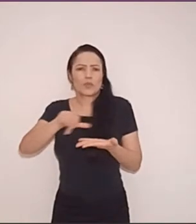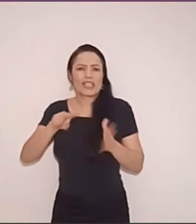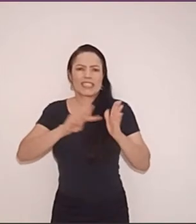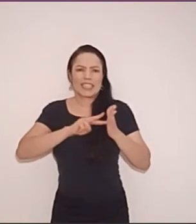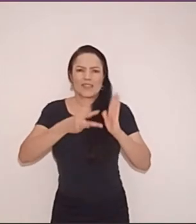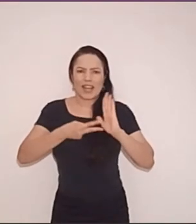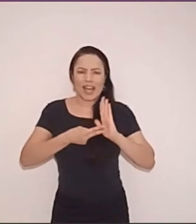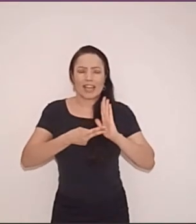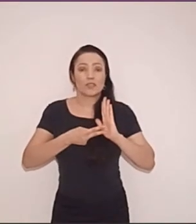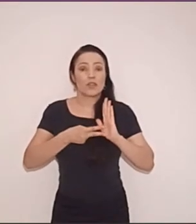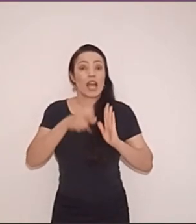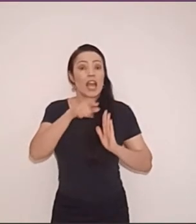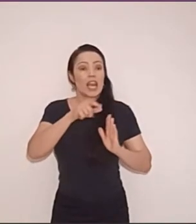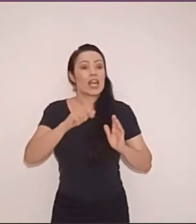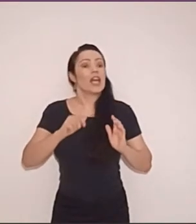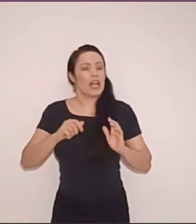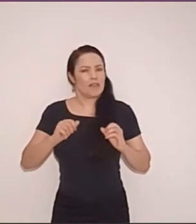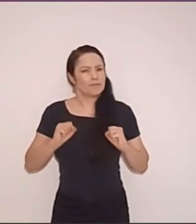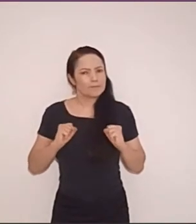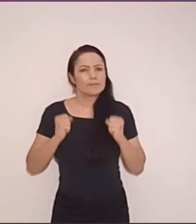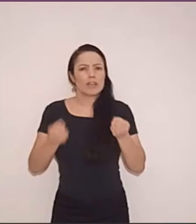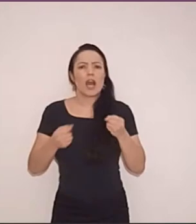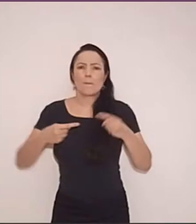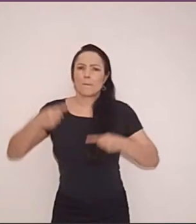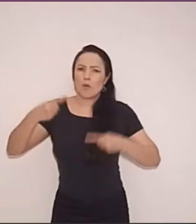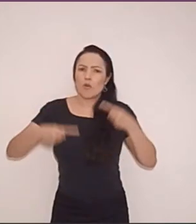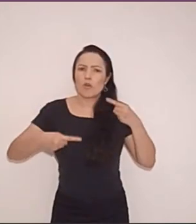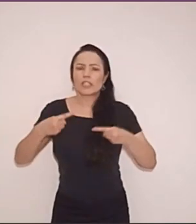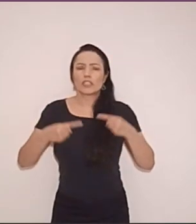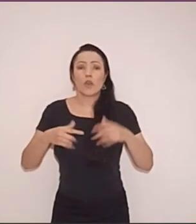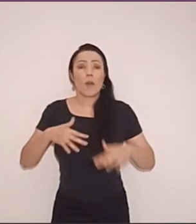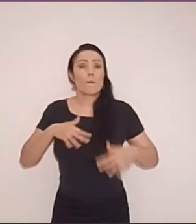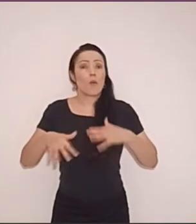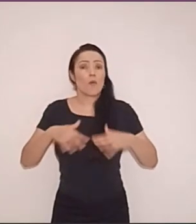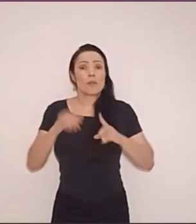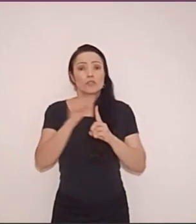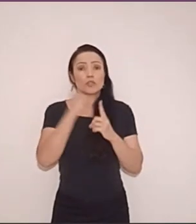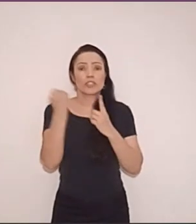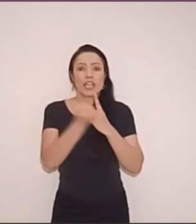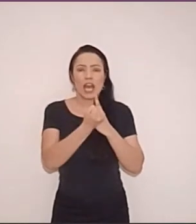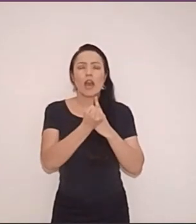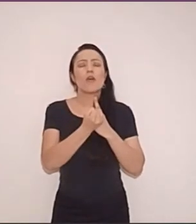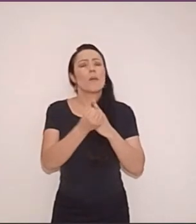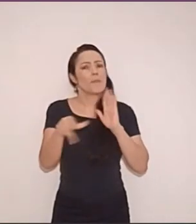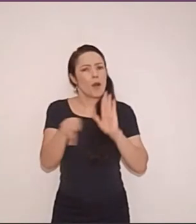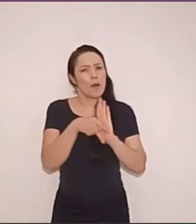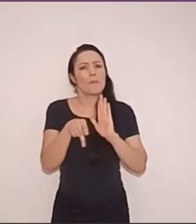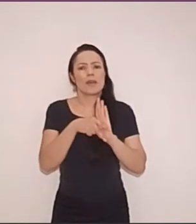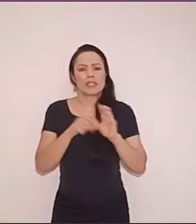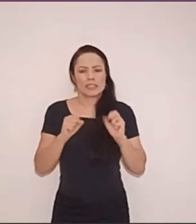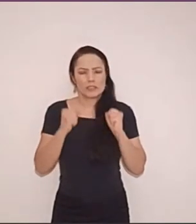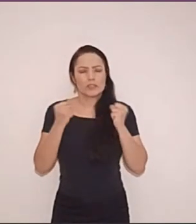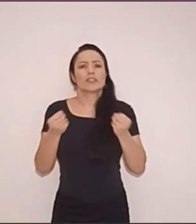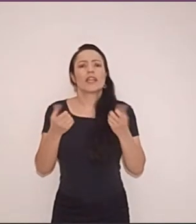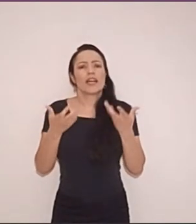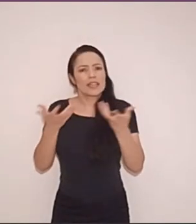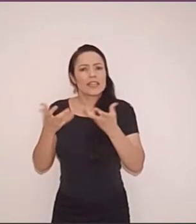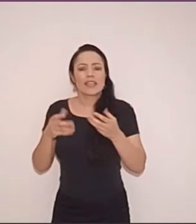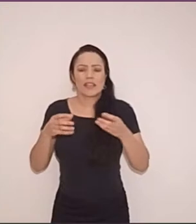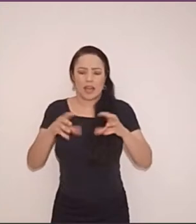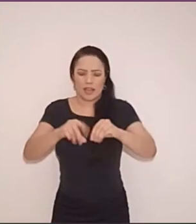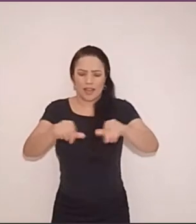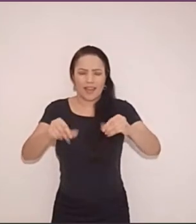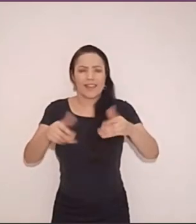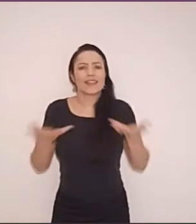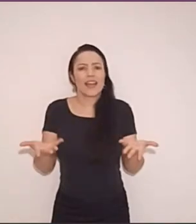e ativista político e referência no movimento social quilombola e nos movimentos de luta pela terra e membro da